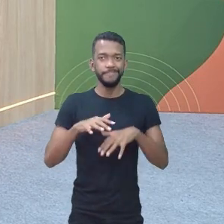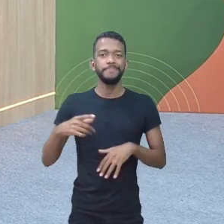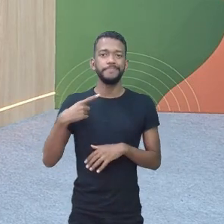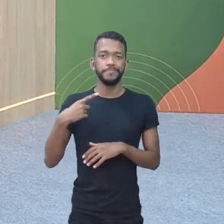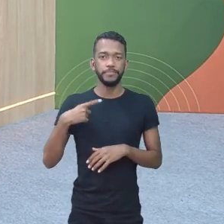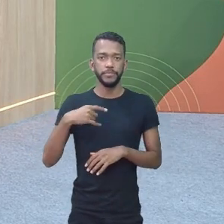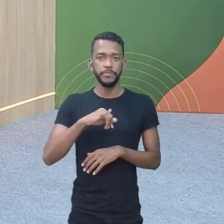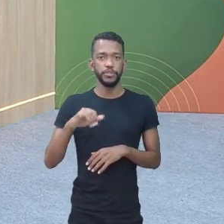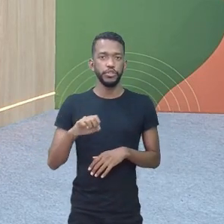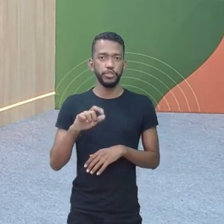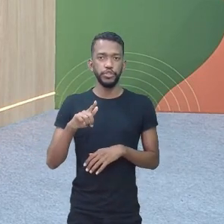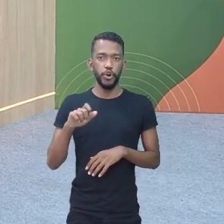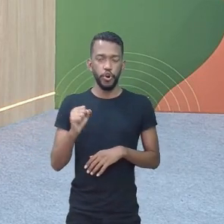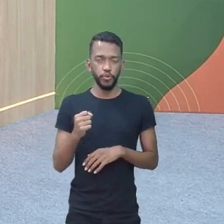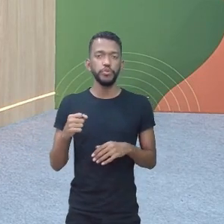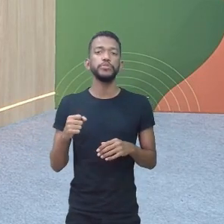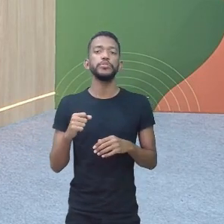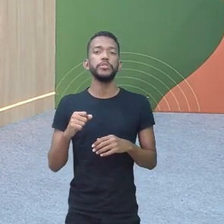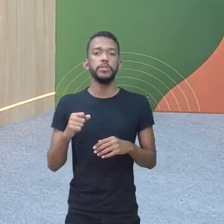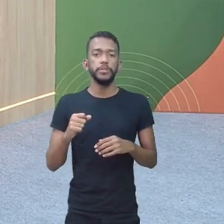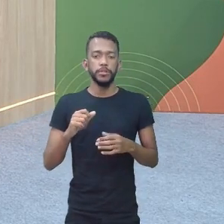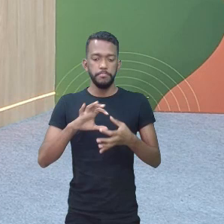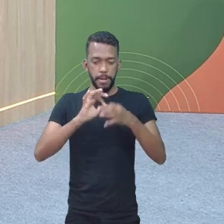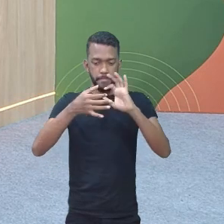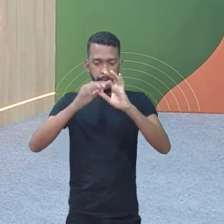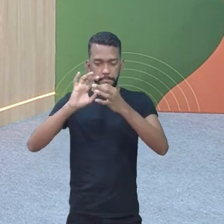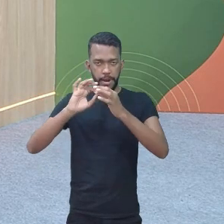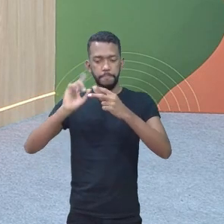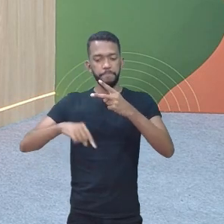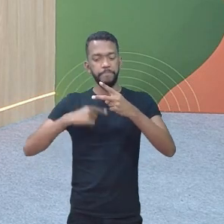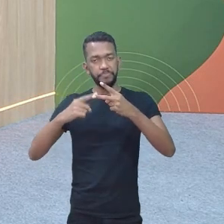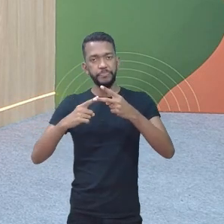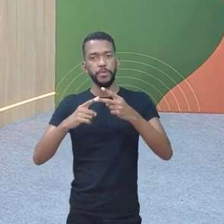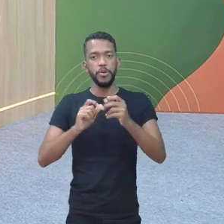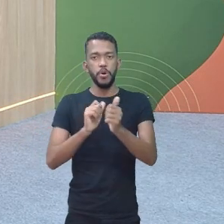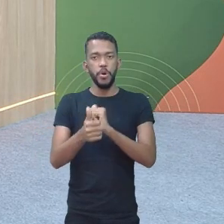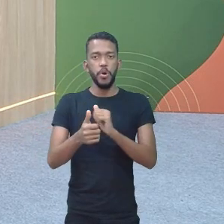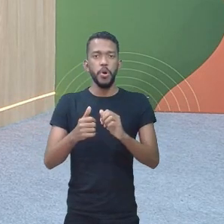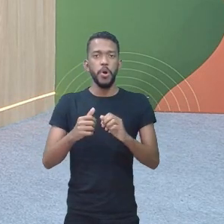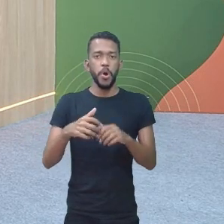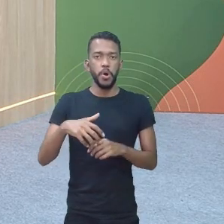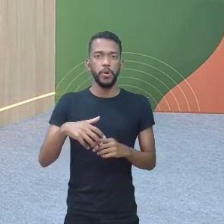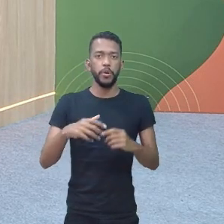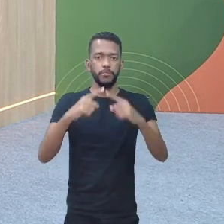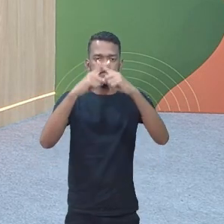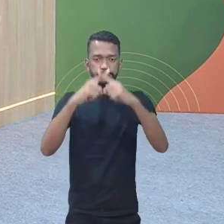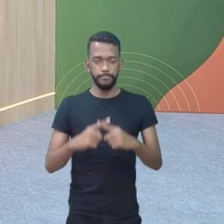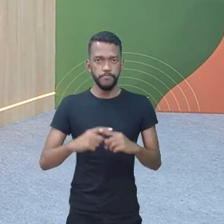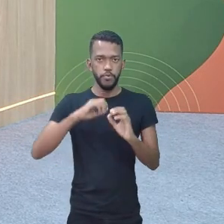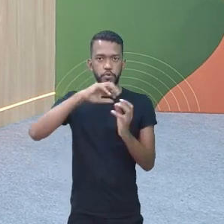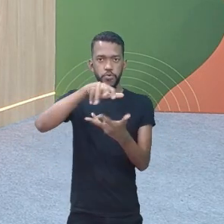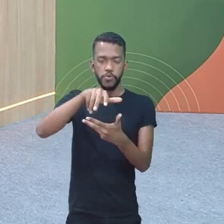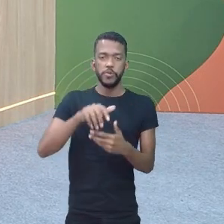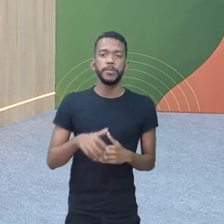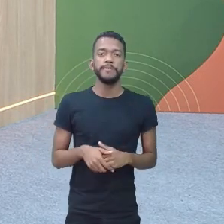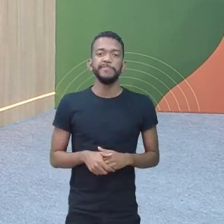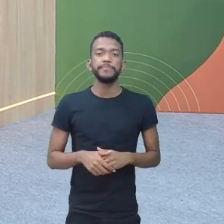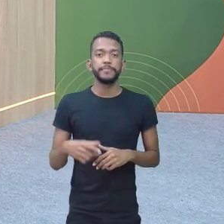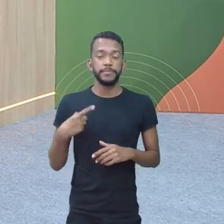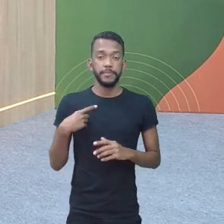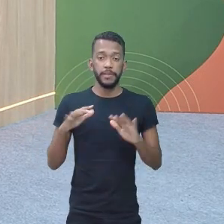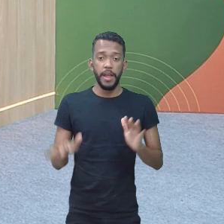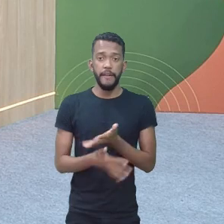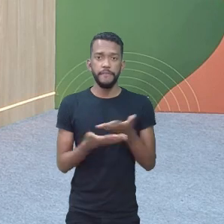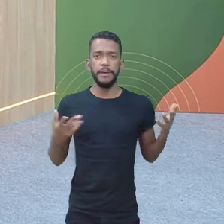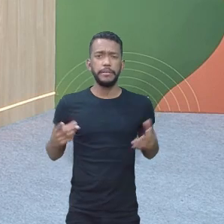Jogos Olímpicos, vem a Copa do Mundo. Então, você vê que é um esporte, que é um evento grandioso, né? E